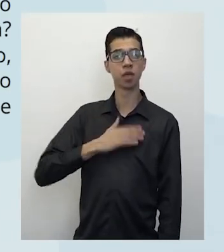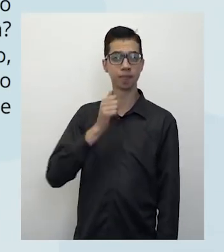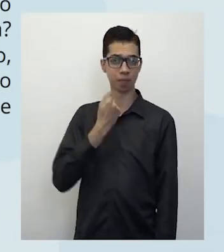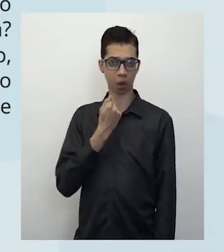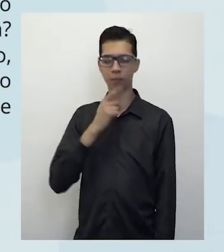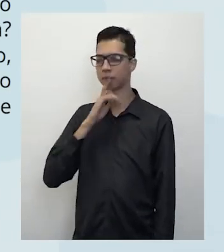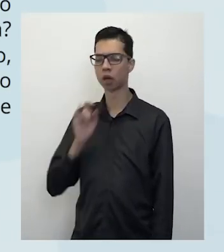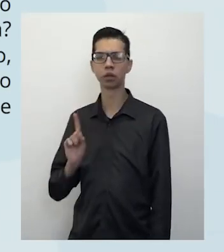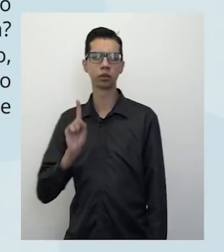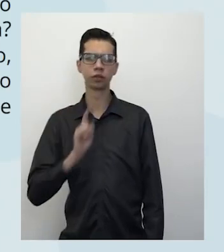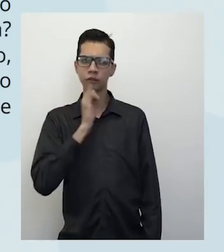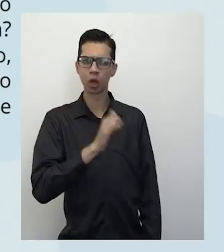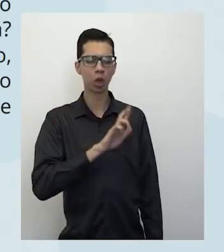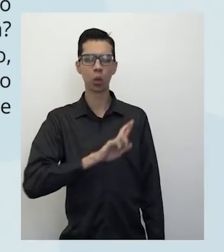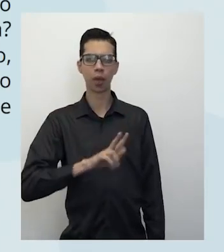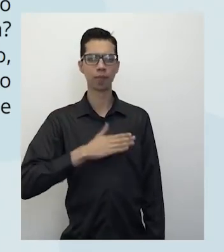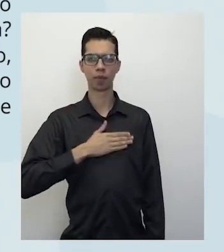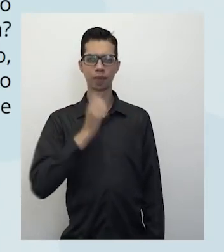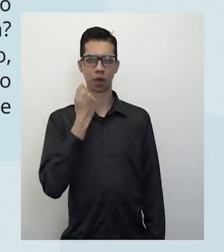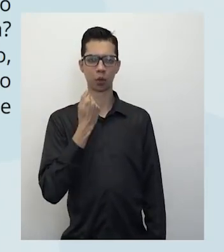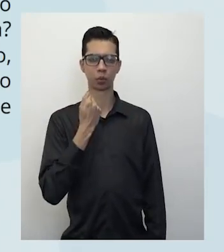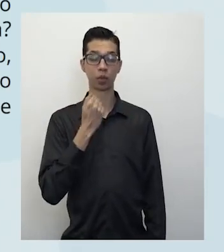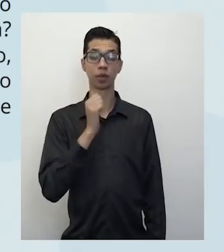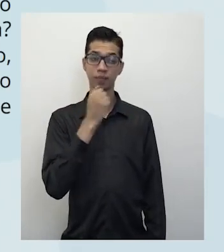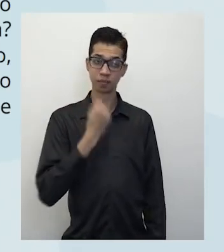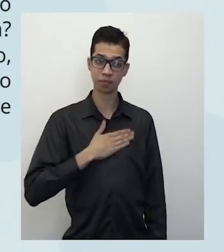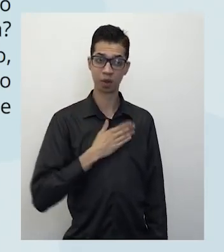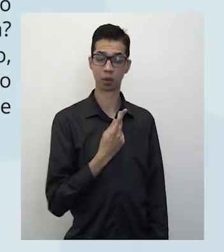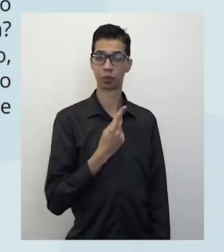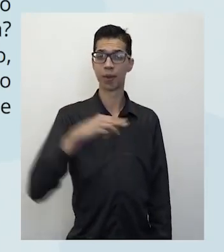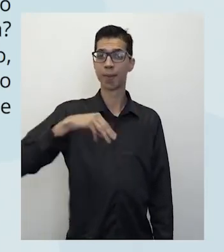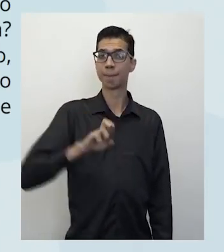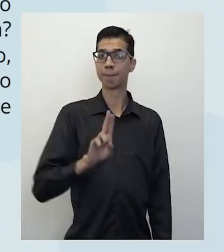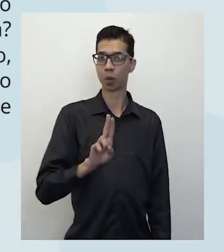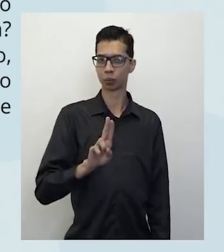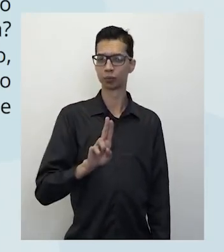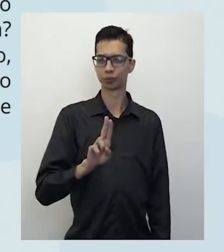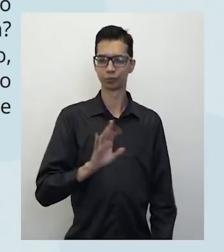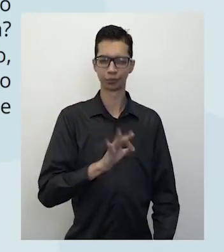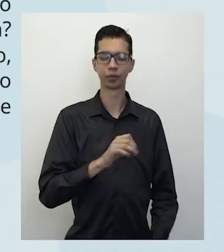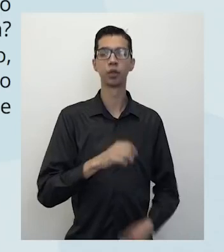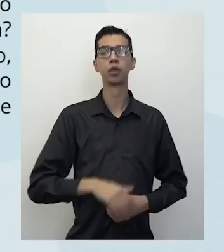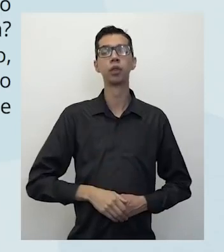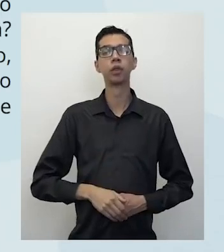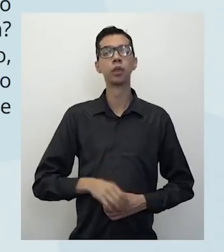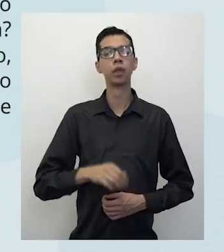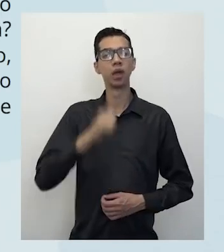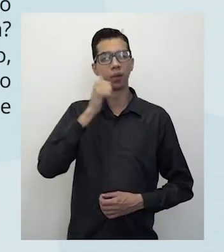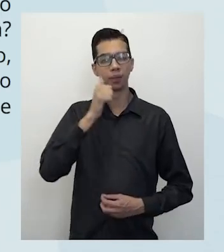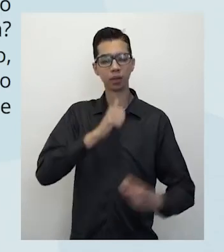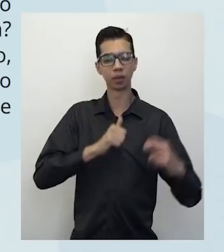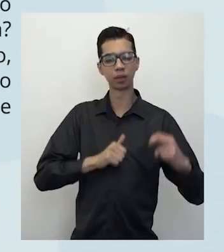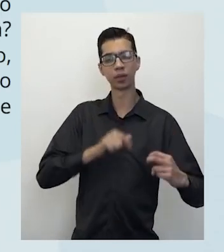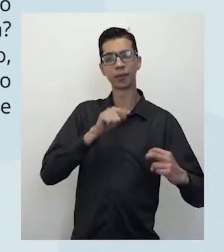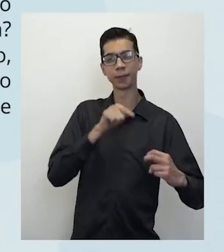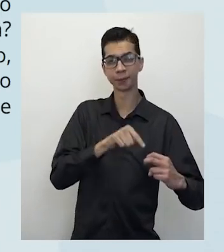pão, mas meu pão. Paciência tem limite. E Glorinha já tinha de ceder o palco para o chorãozinho e